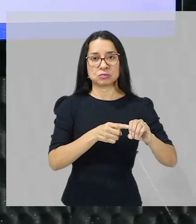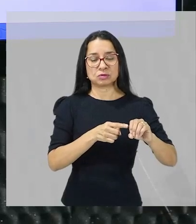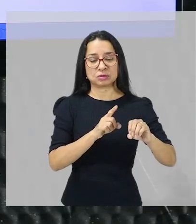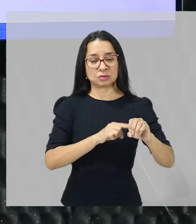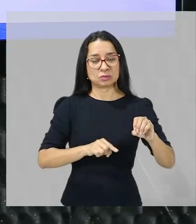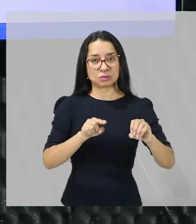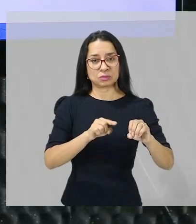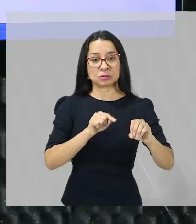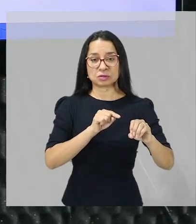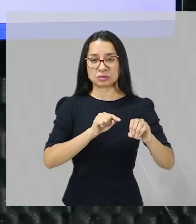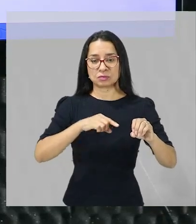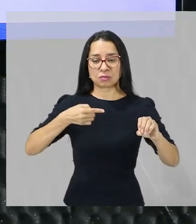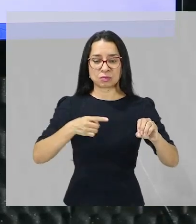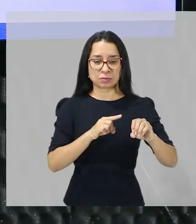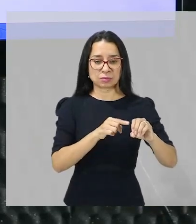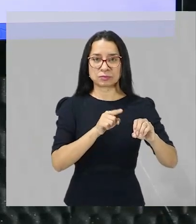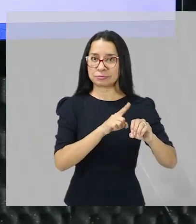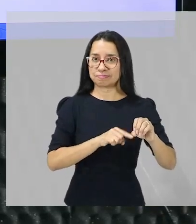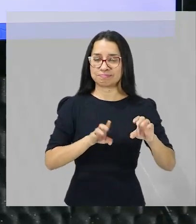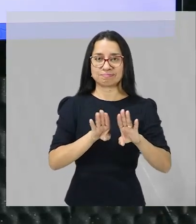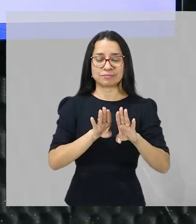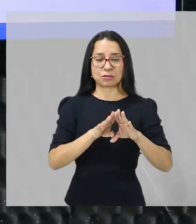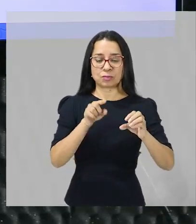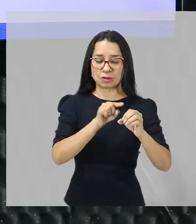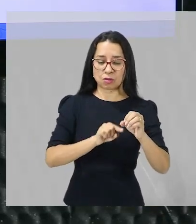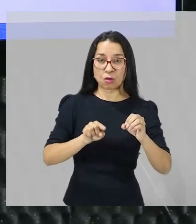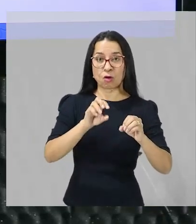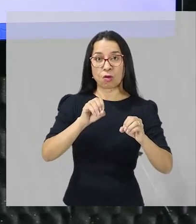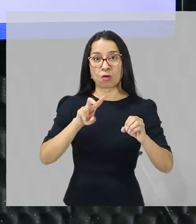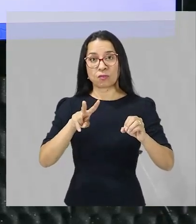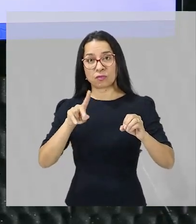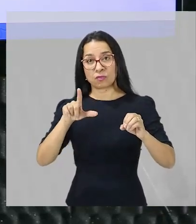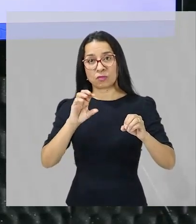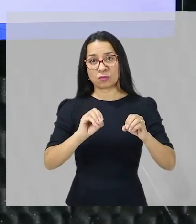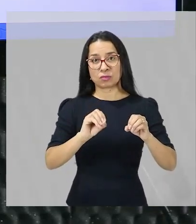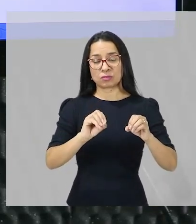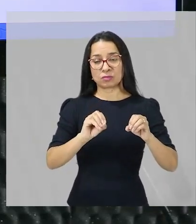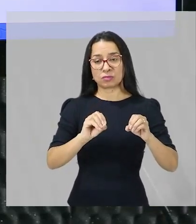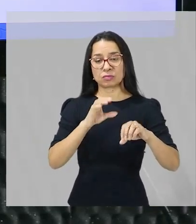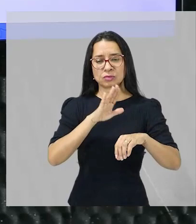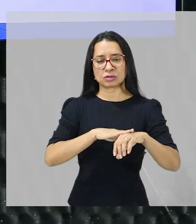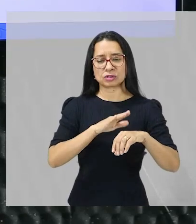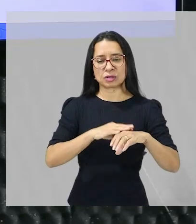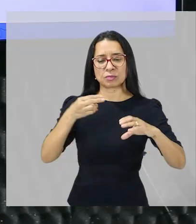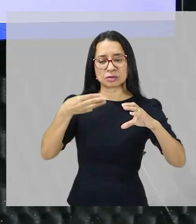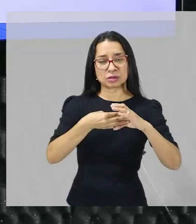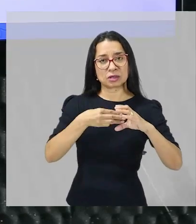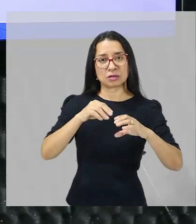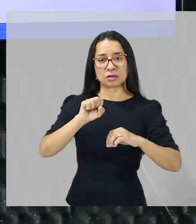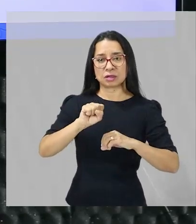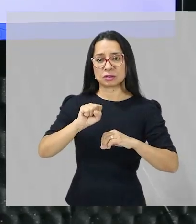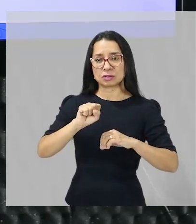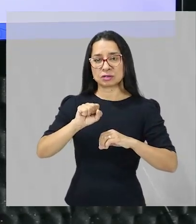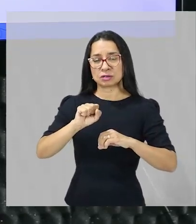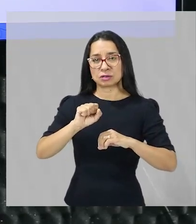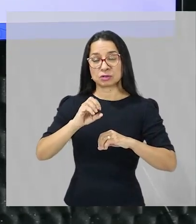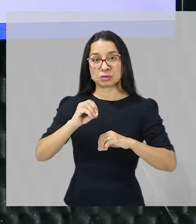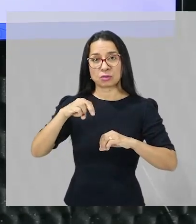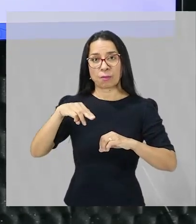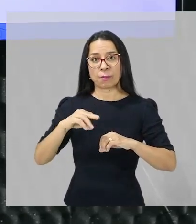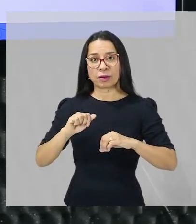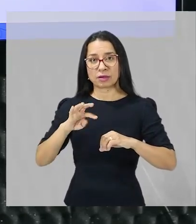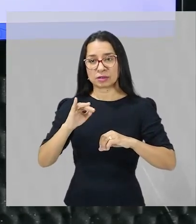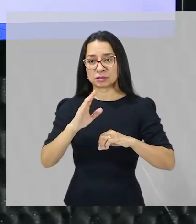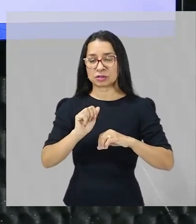não for espermatozoide nem óvulo, a gente pode chamar de célula somática. A célula do cabelo, uma célula da